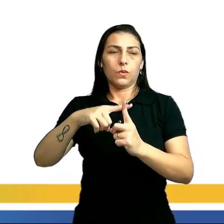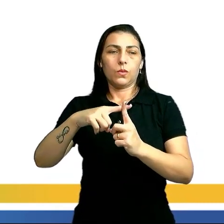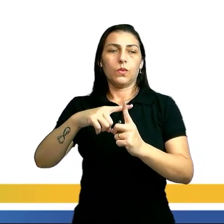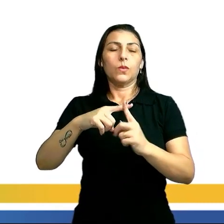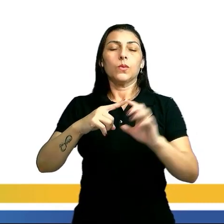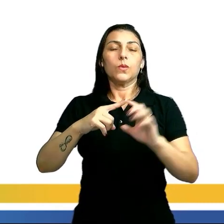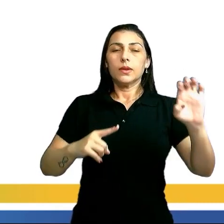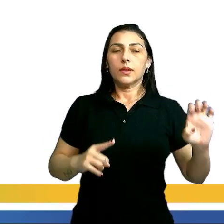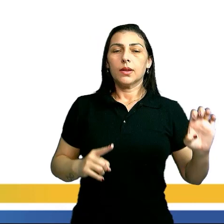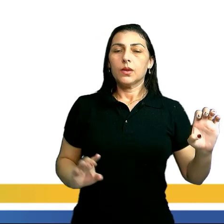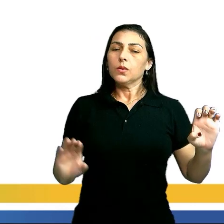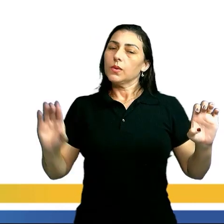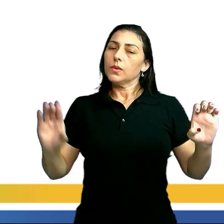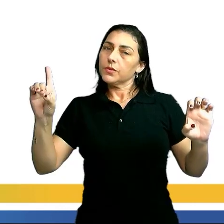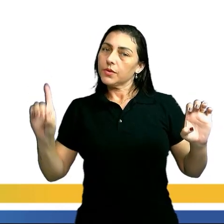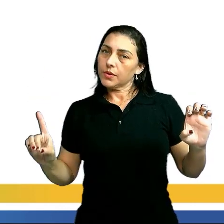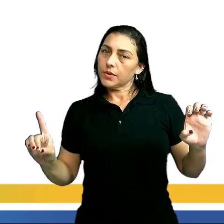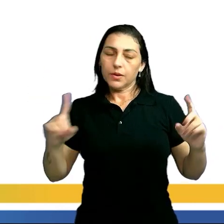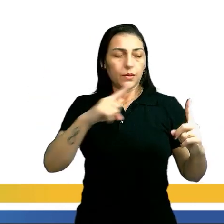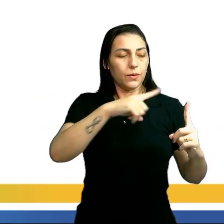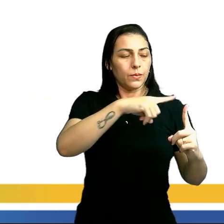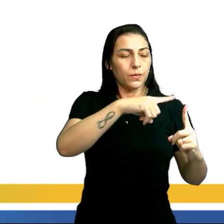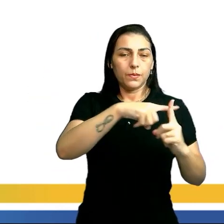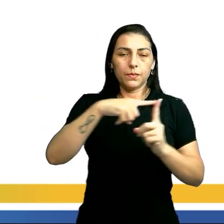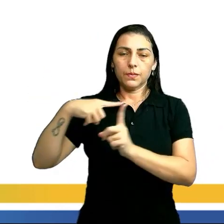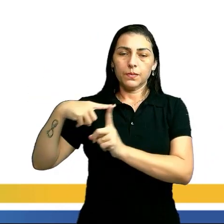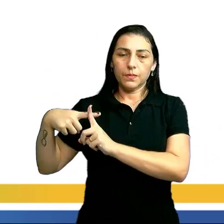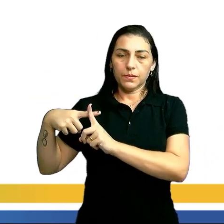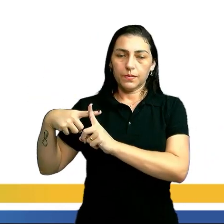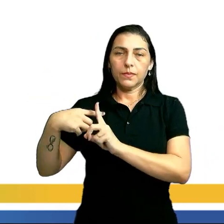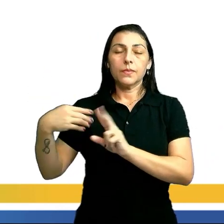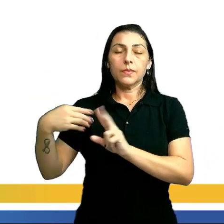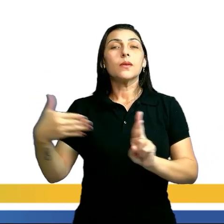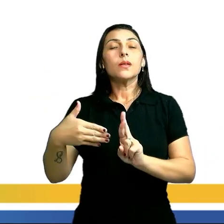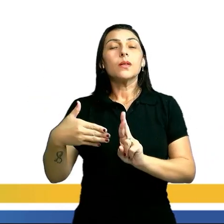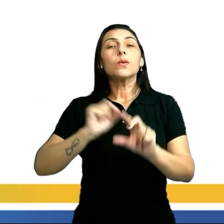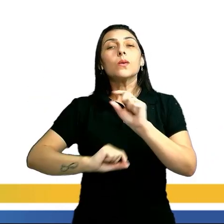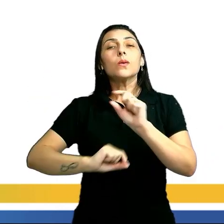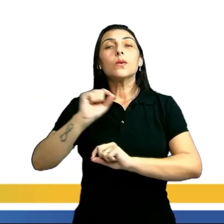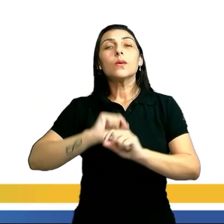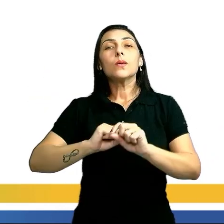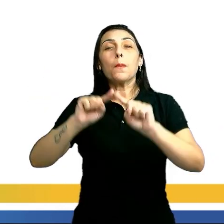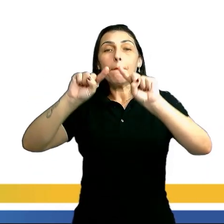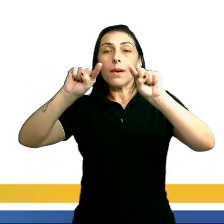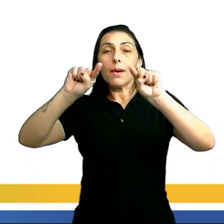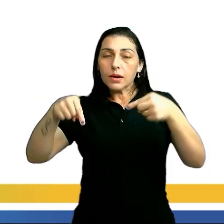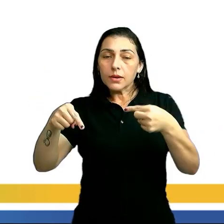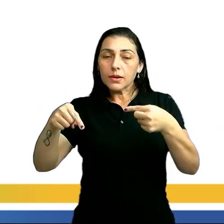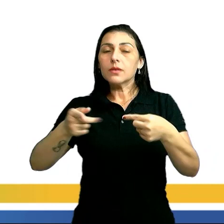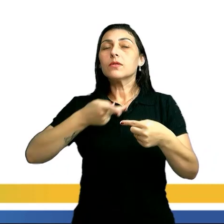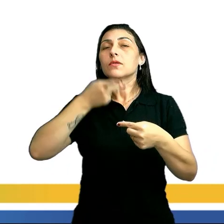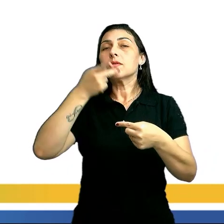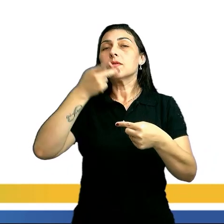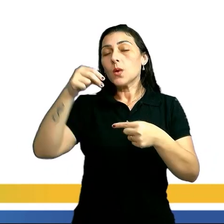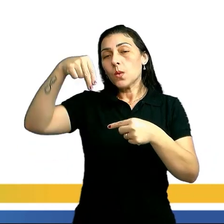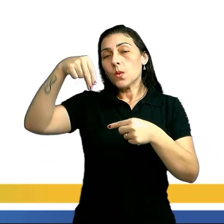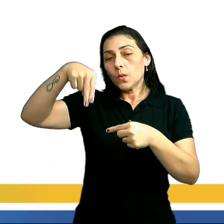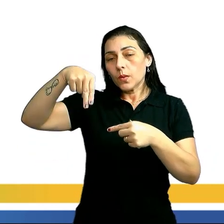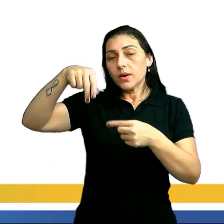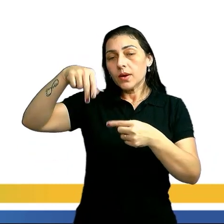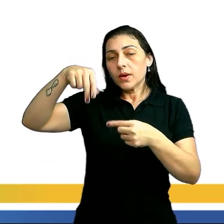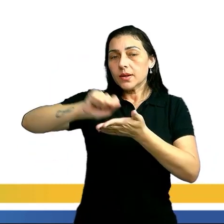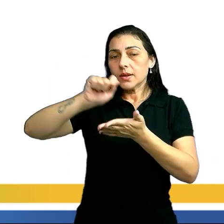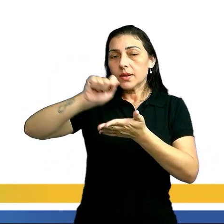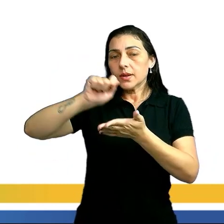lado esquerdo e no lado direito da molécula. Isso daí é representando aquele parêntese que eu falei e o Nzinho